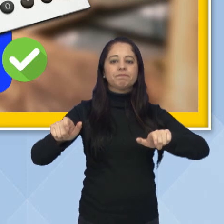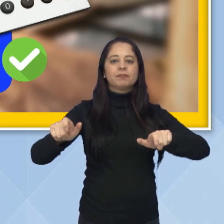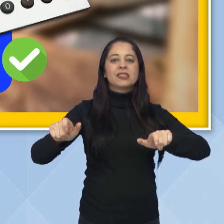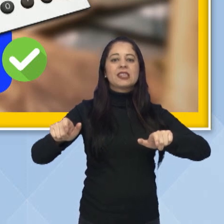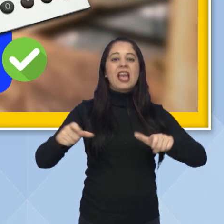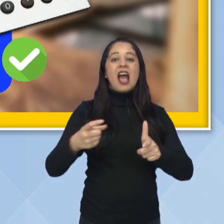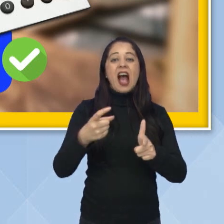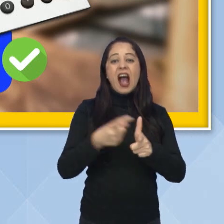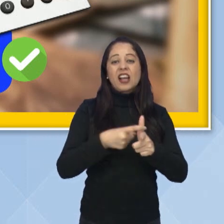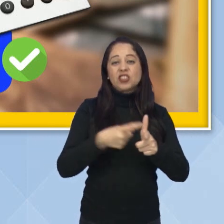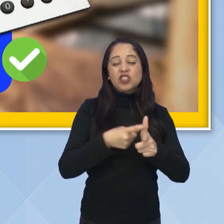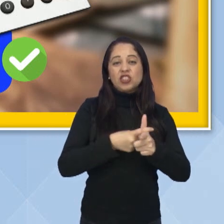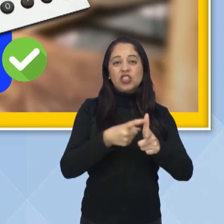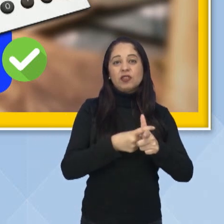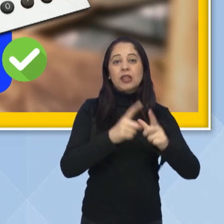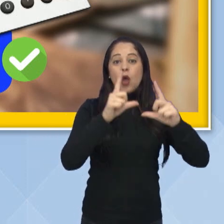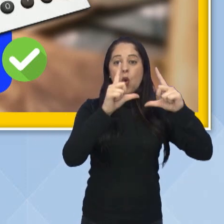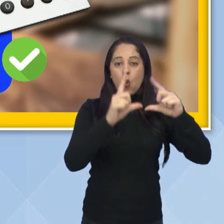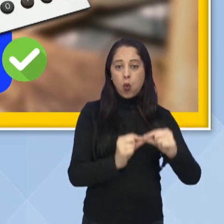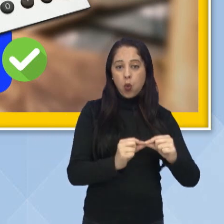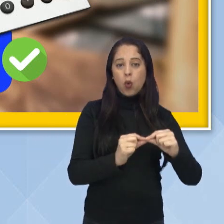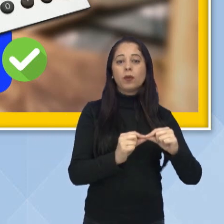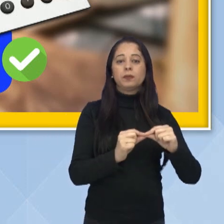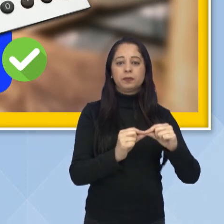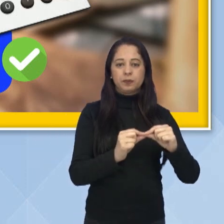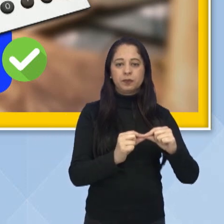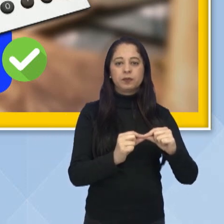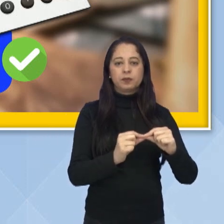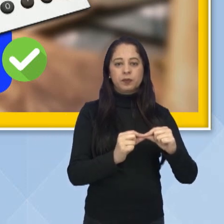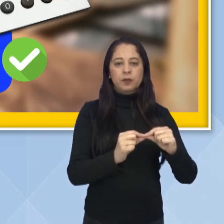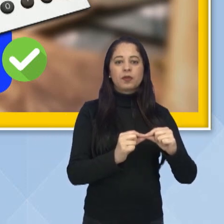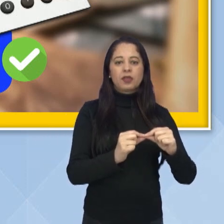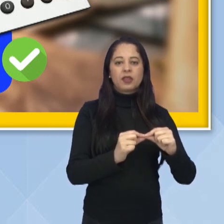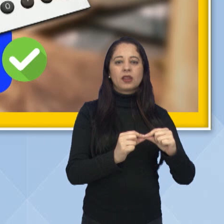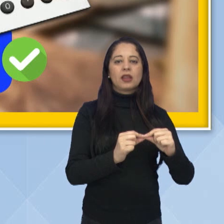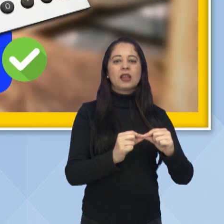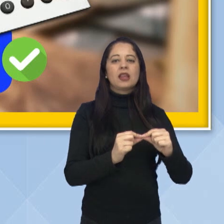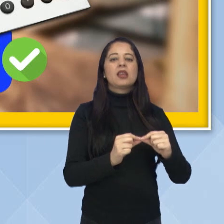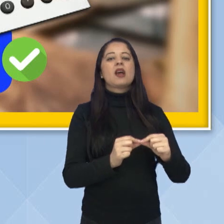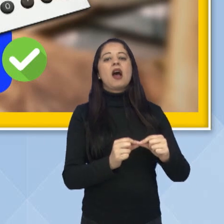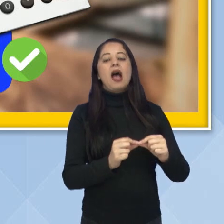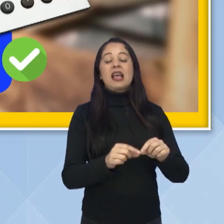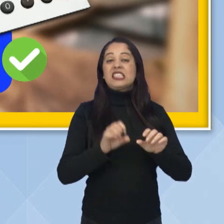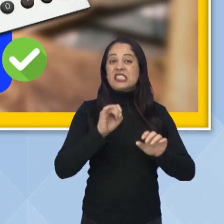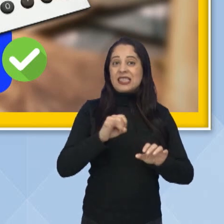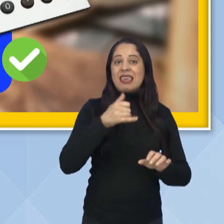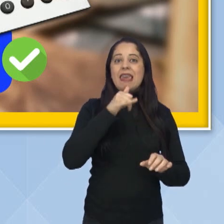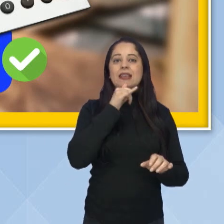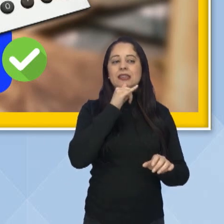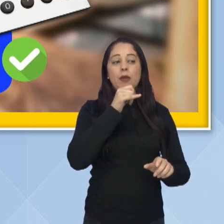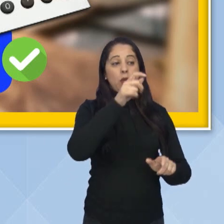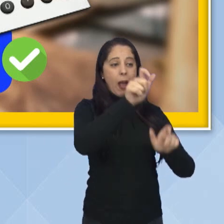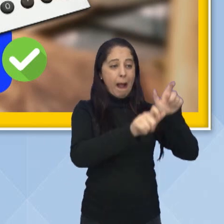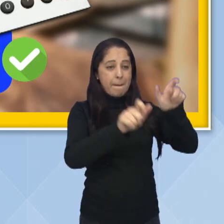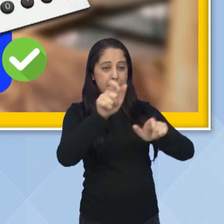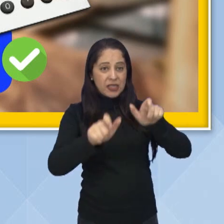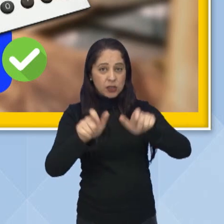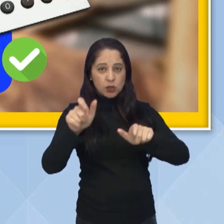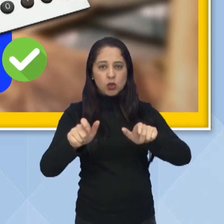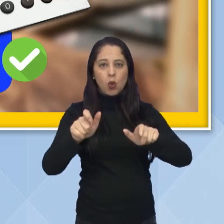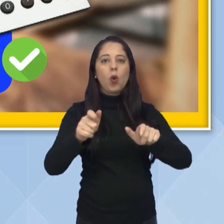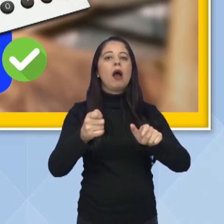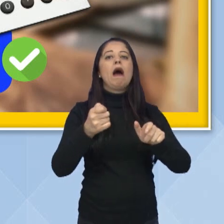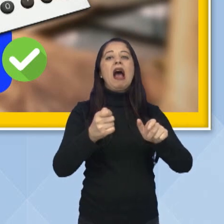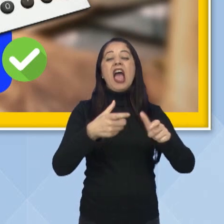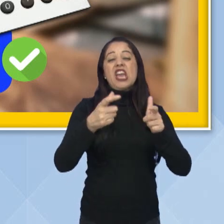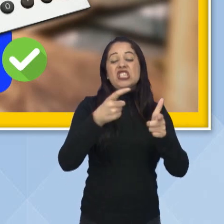de até 1.807 para débitos contraídos até dezembro de